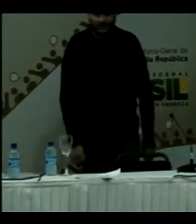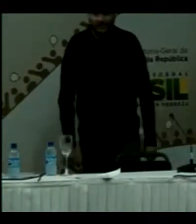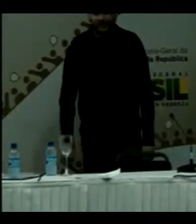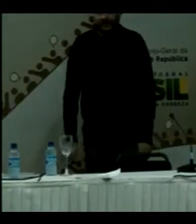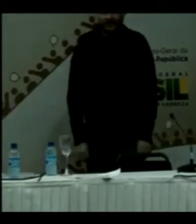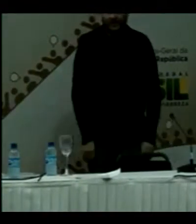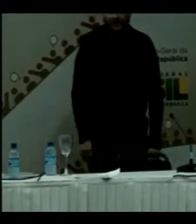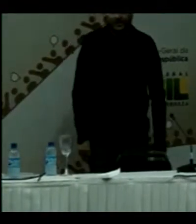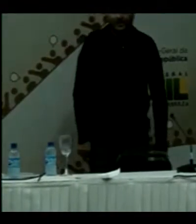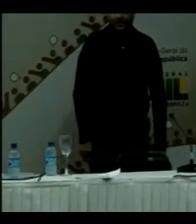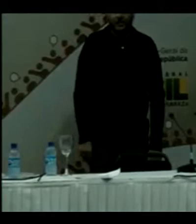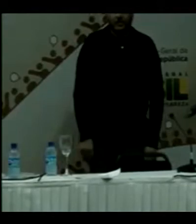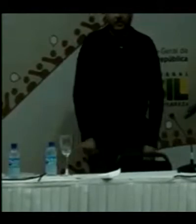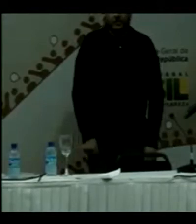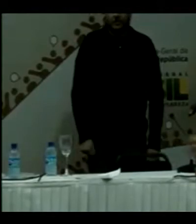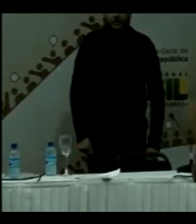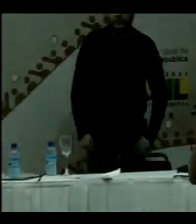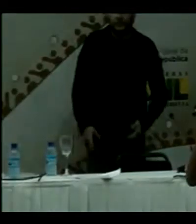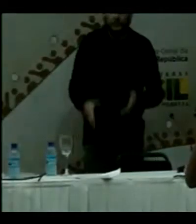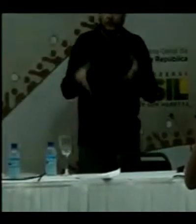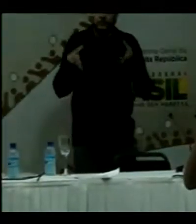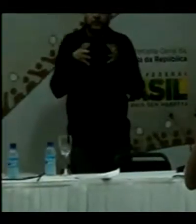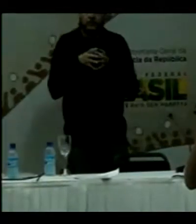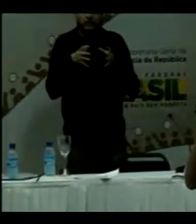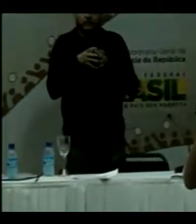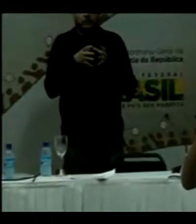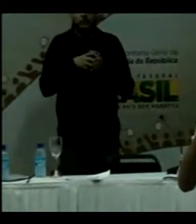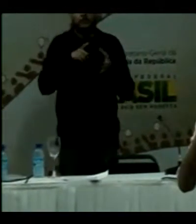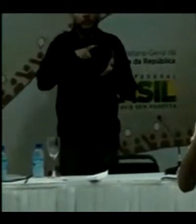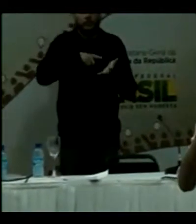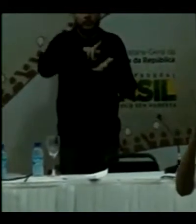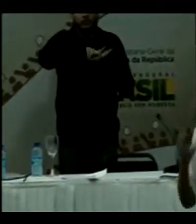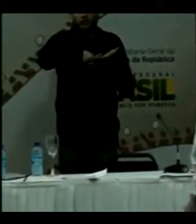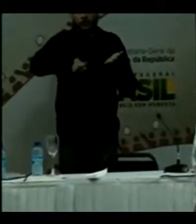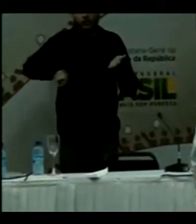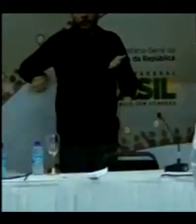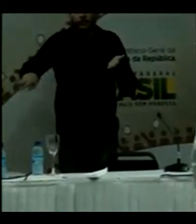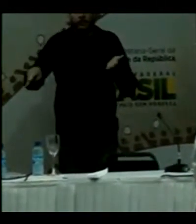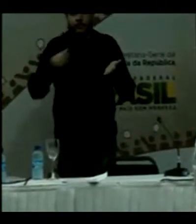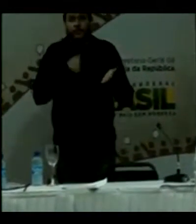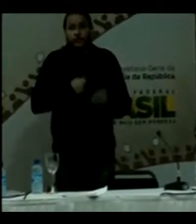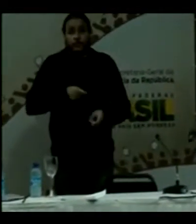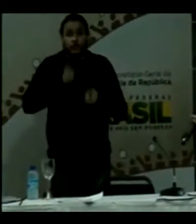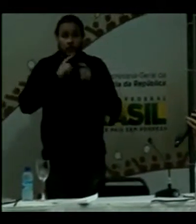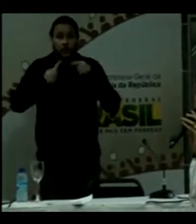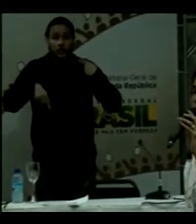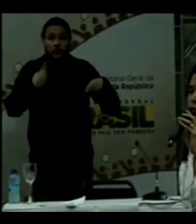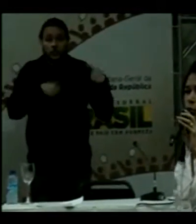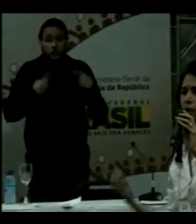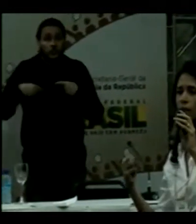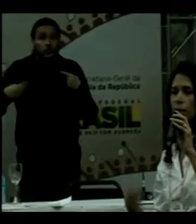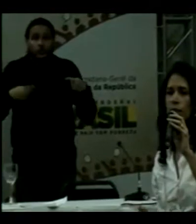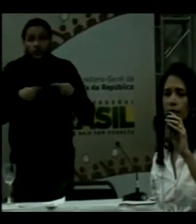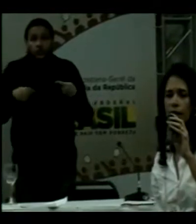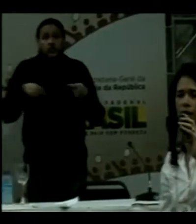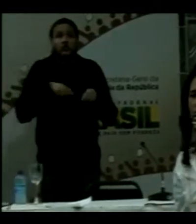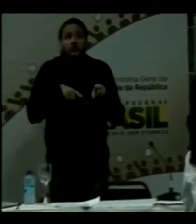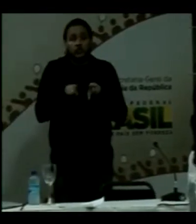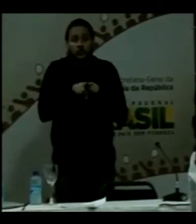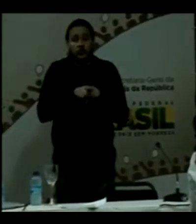Tá bom, perdão. O nosso grupo teve várias discussões, foram discussões muito positivas, mas nós